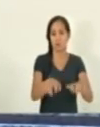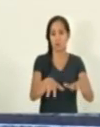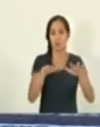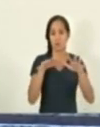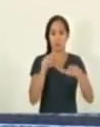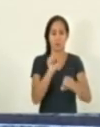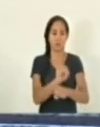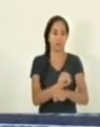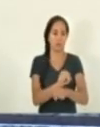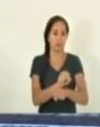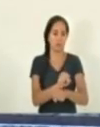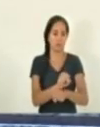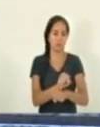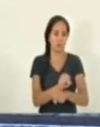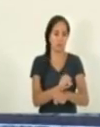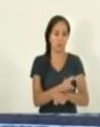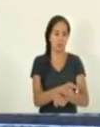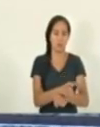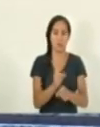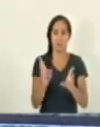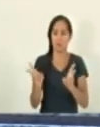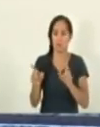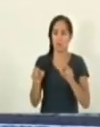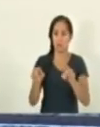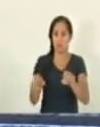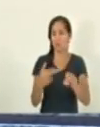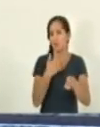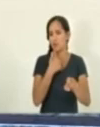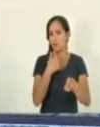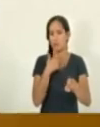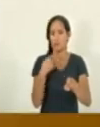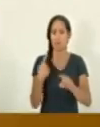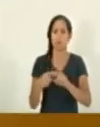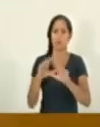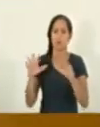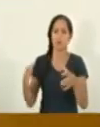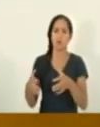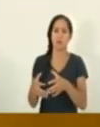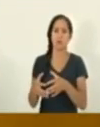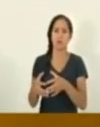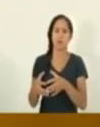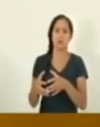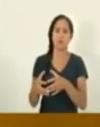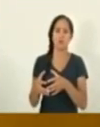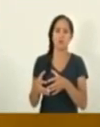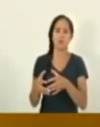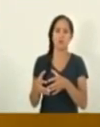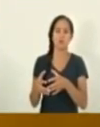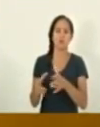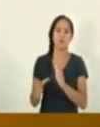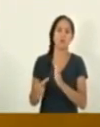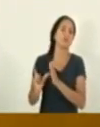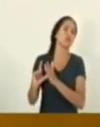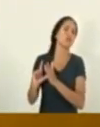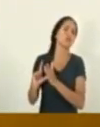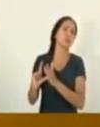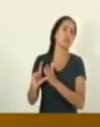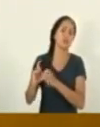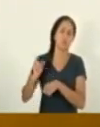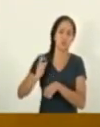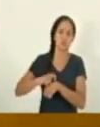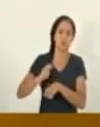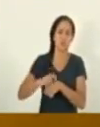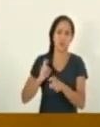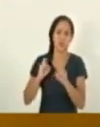Ele funcionando, ela não pode fazer em paralelo uma reunião. Mas por que a Comissão de Finanças não fez isso antes? Por que a Comissão de Finanças precisa fazer isso no horário